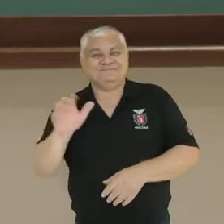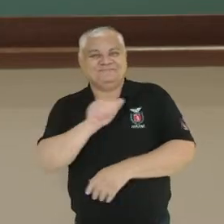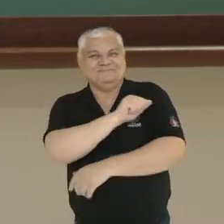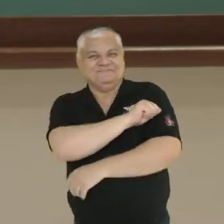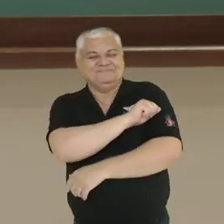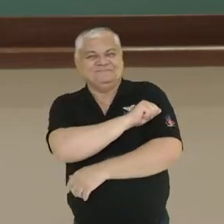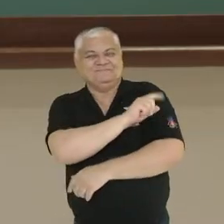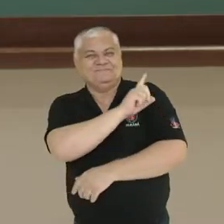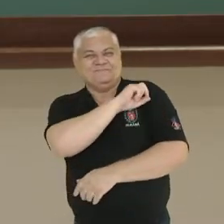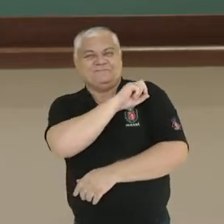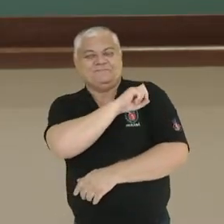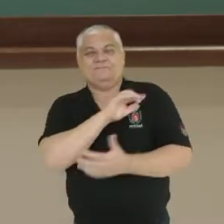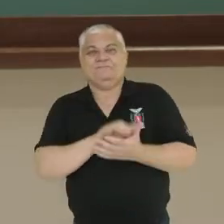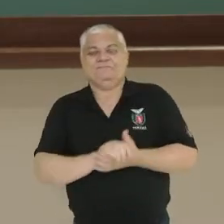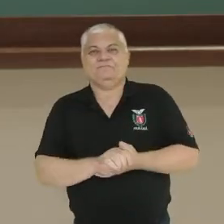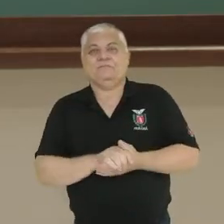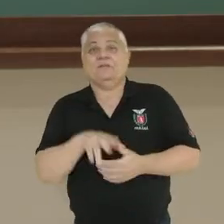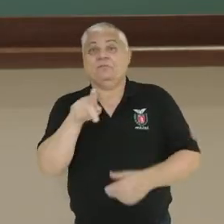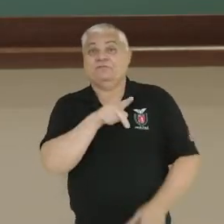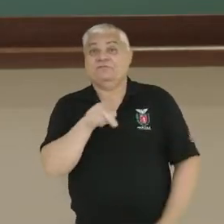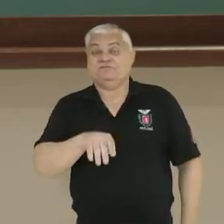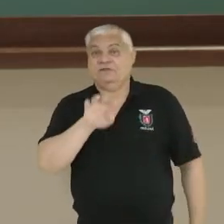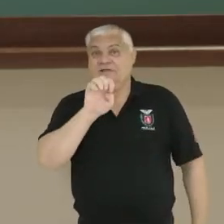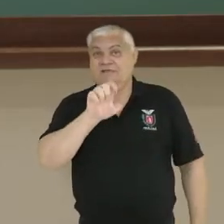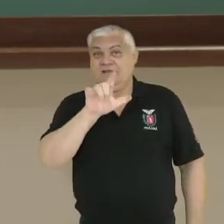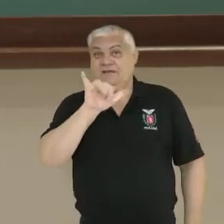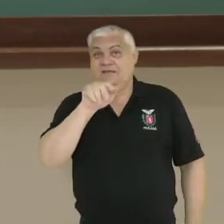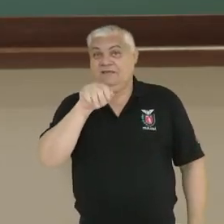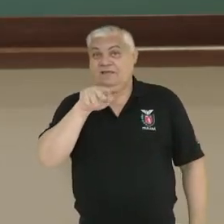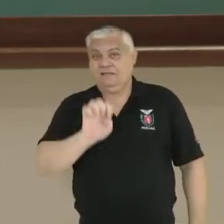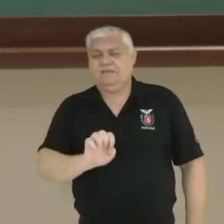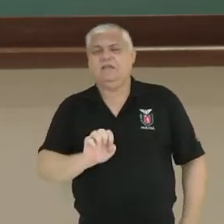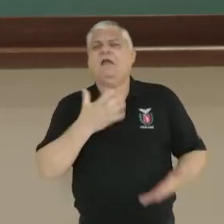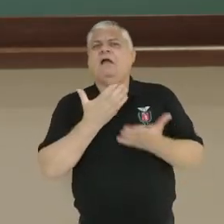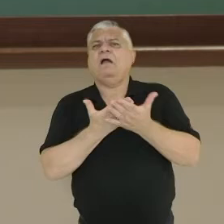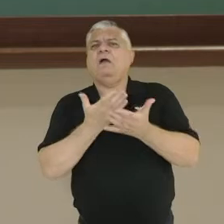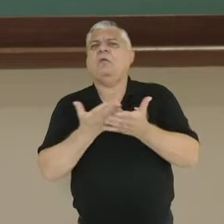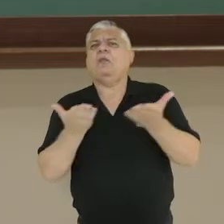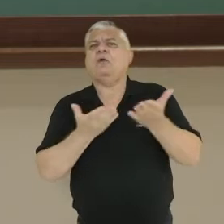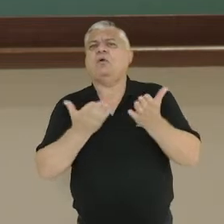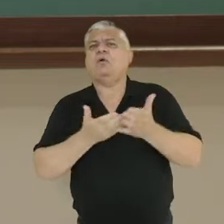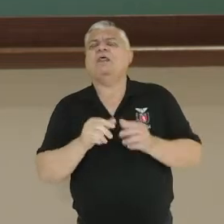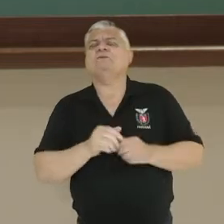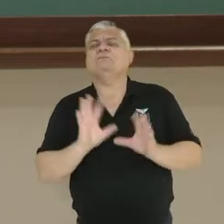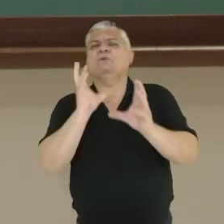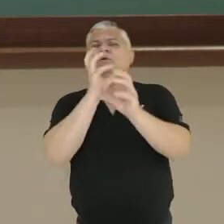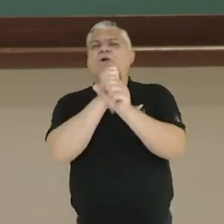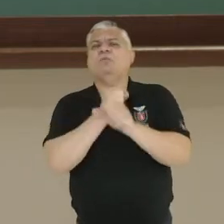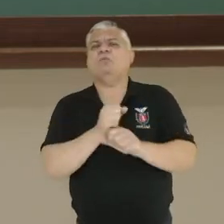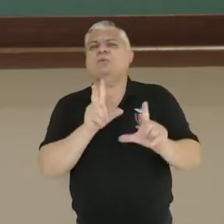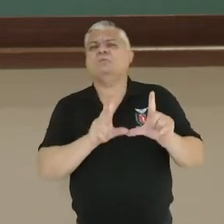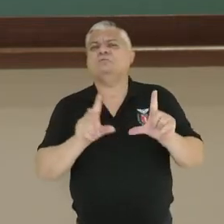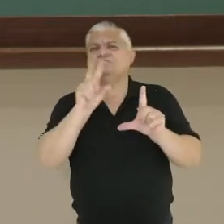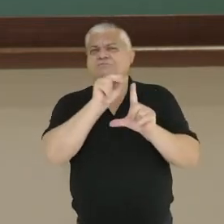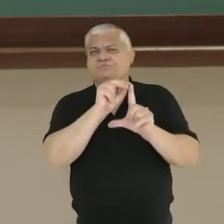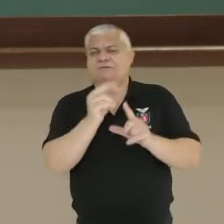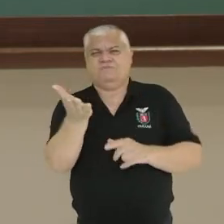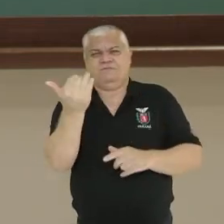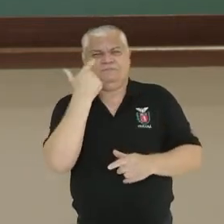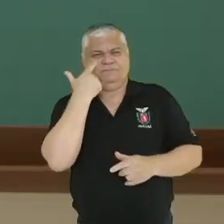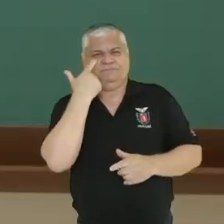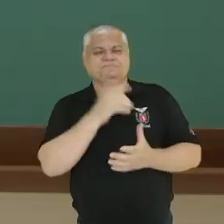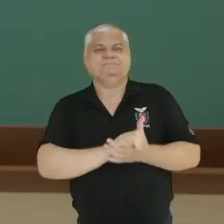Olá, estudante da primeira série, eu sou a professora Eliane e nessa aula nós vamos falar sobre o cálculo de logaritmos. Vamos